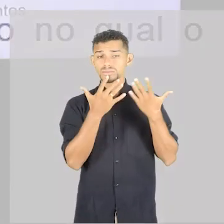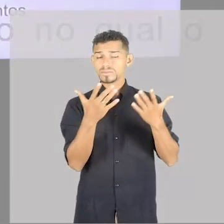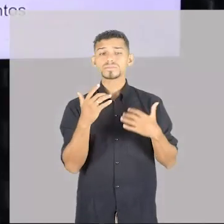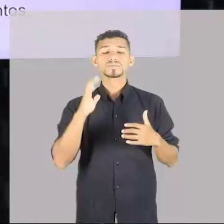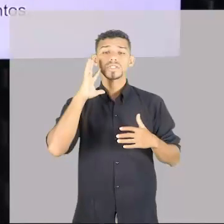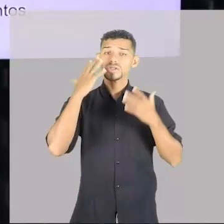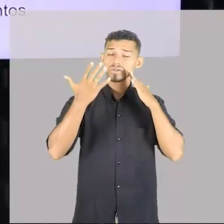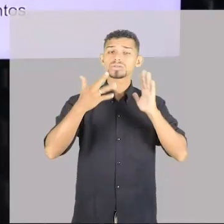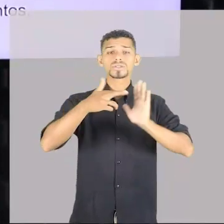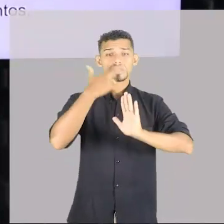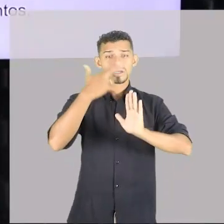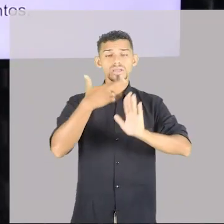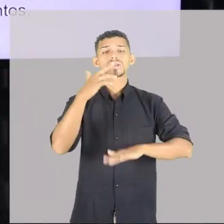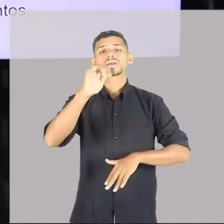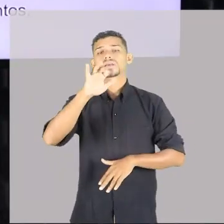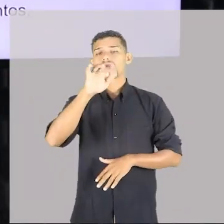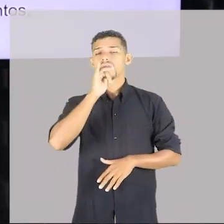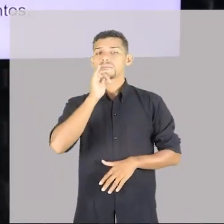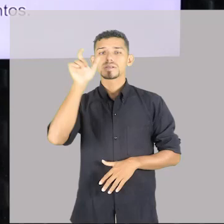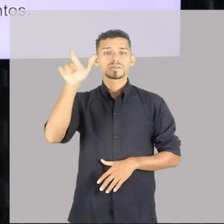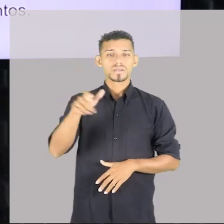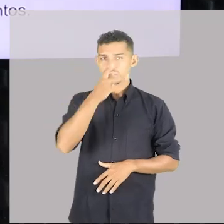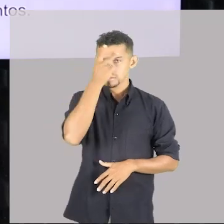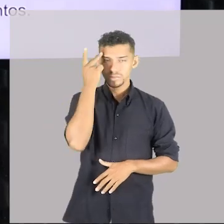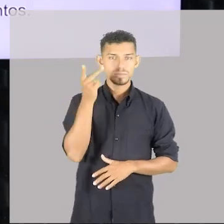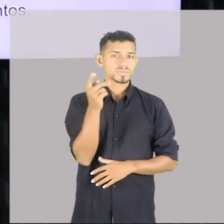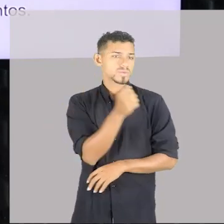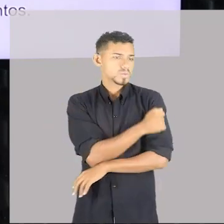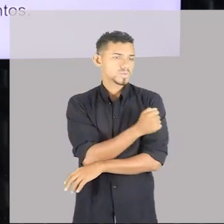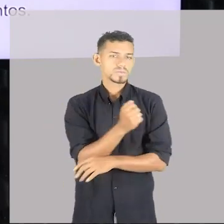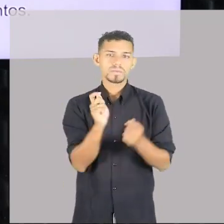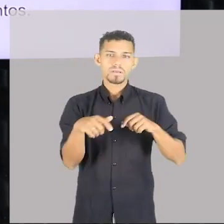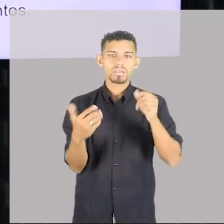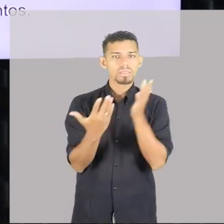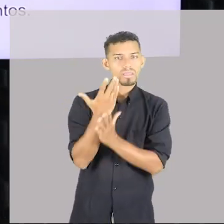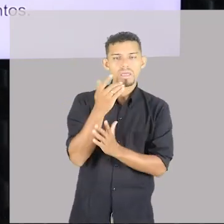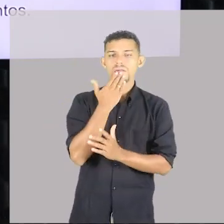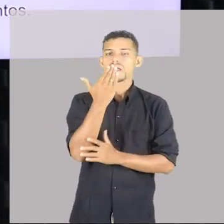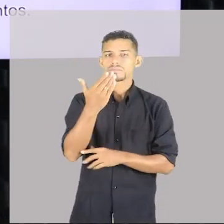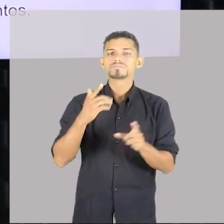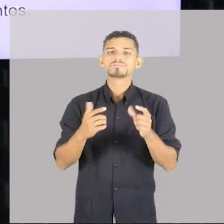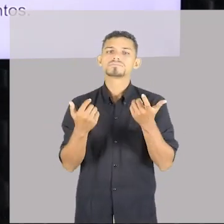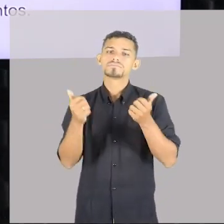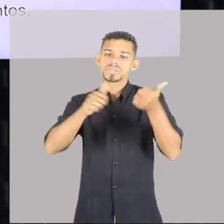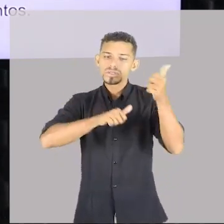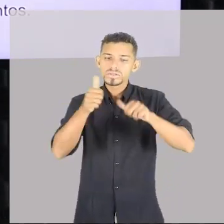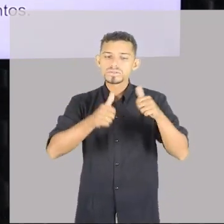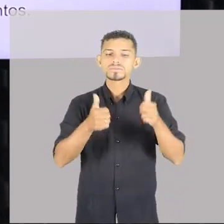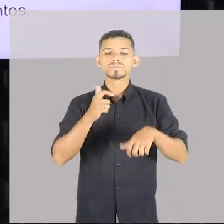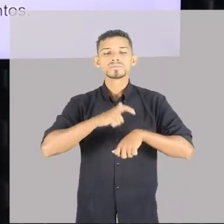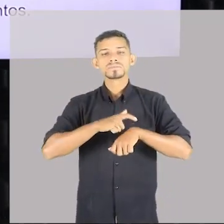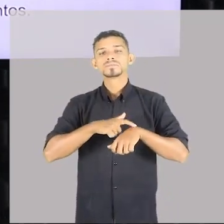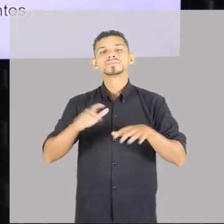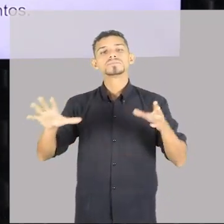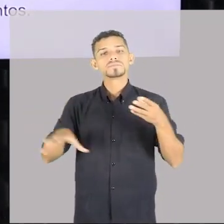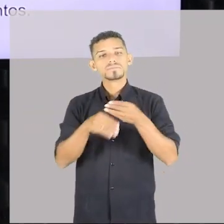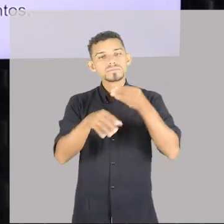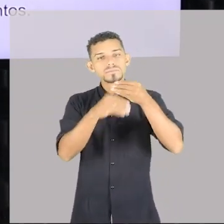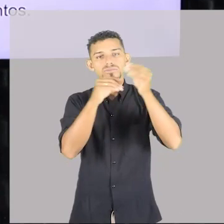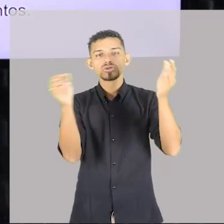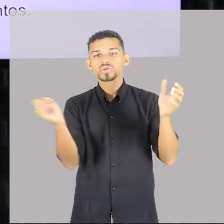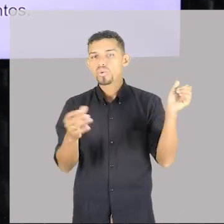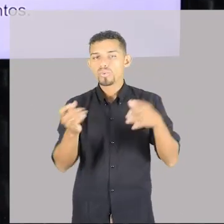por meio de requerimento no qual o recorrente deverá expor os fundamentos do pedido de reexame, vedada a juntada de